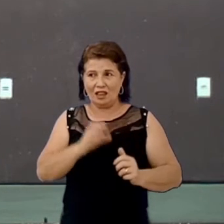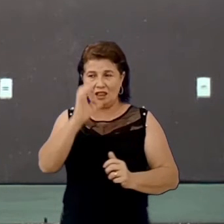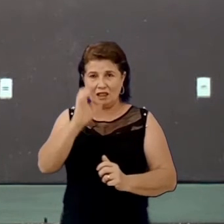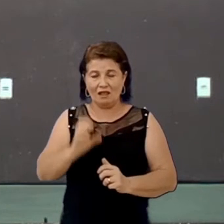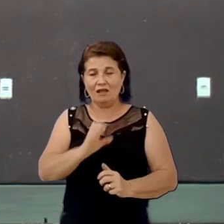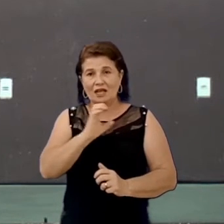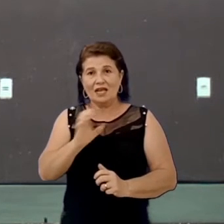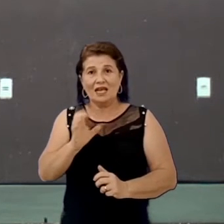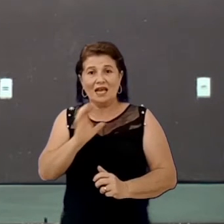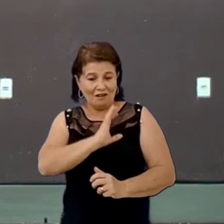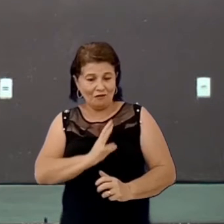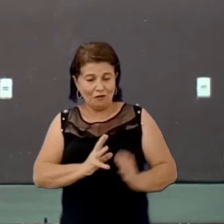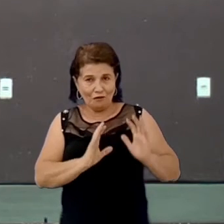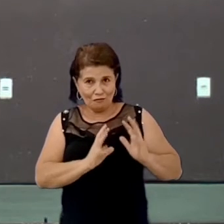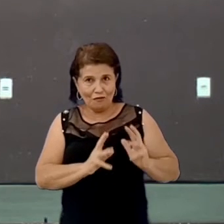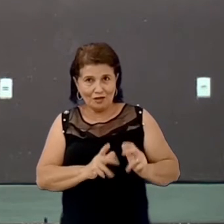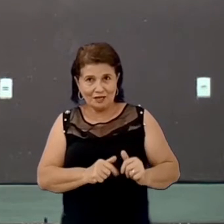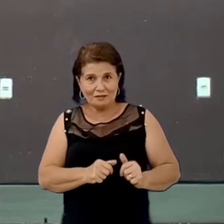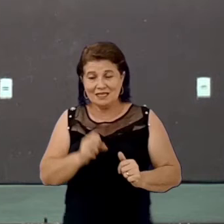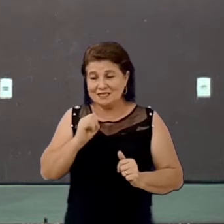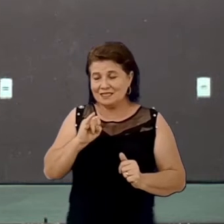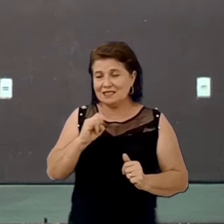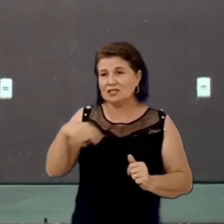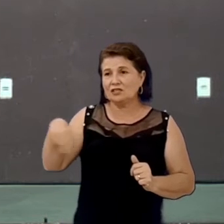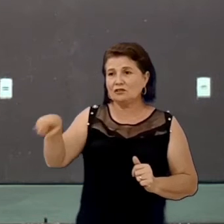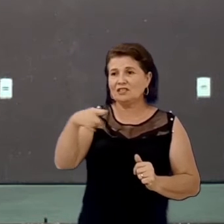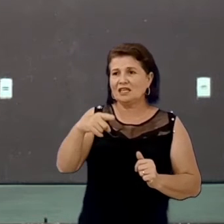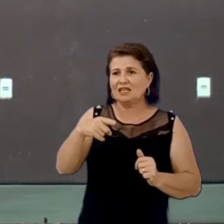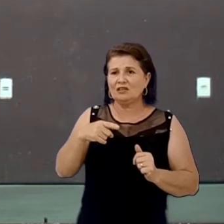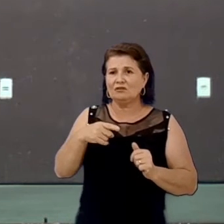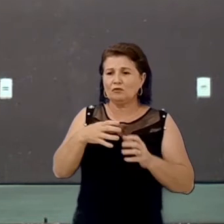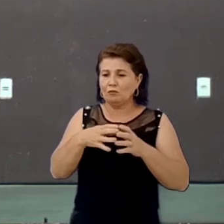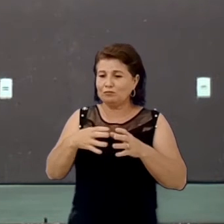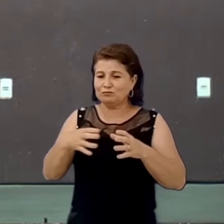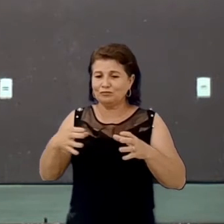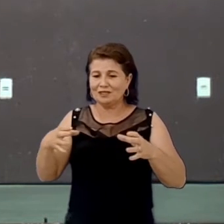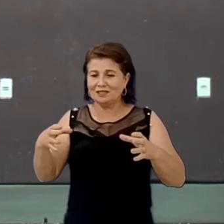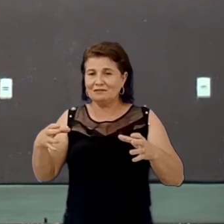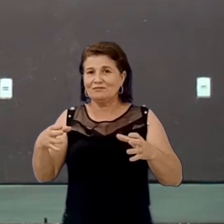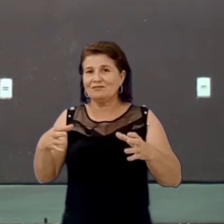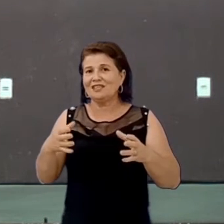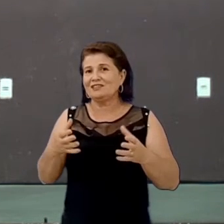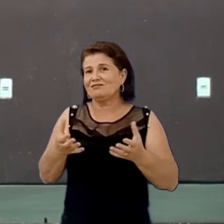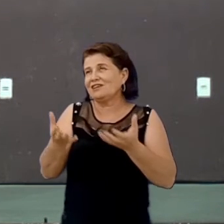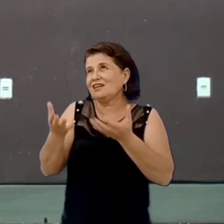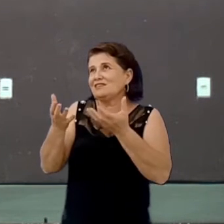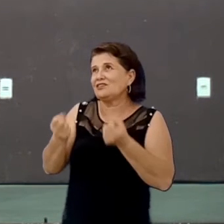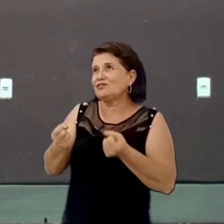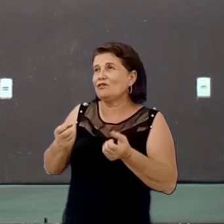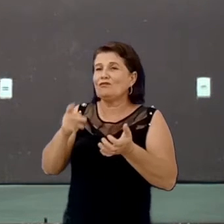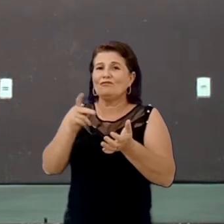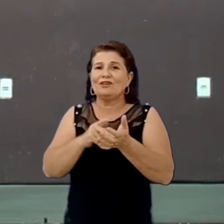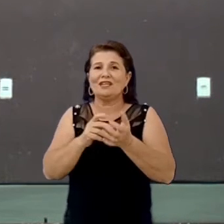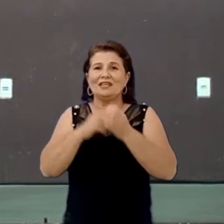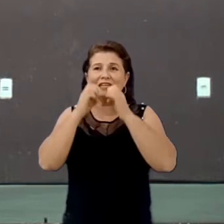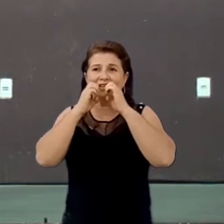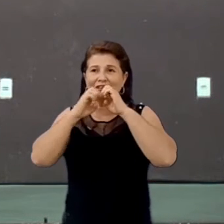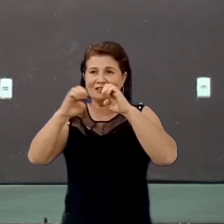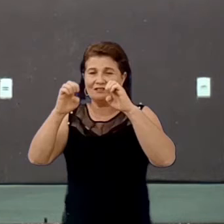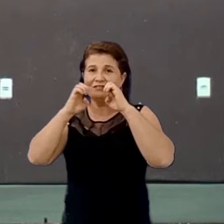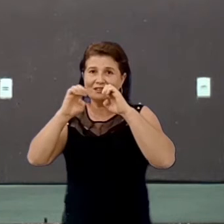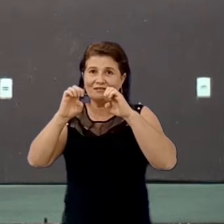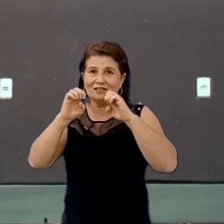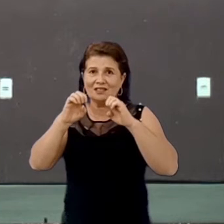Se nós aqui não estamos gerando frutos, é porque não recebeu o verdadeiro Evangelho. Mas deixa eu lhe dizer uma coisa, eu acredito que nossa igreja tem sim